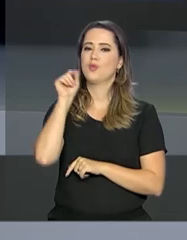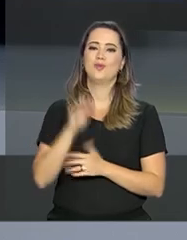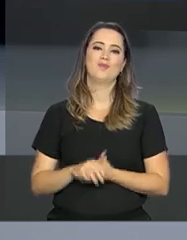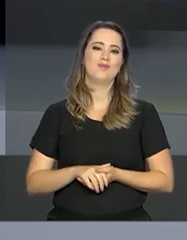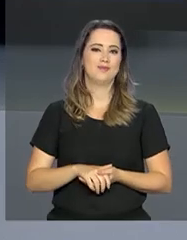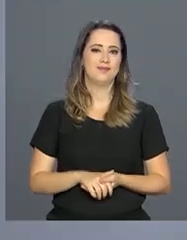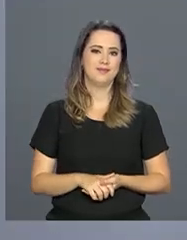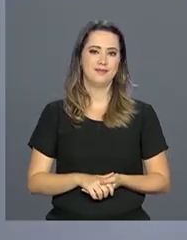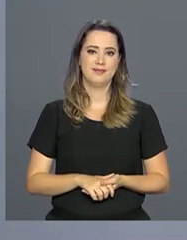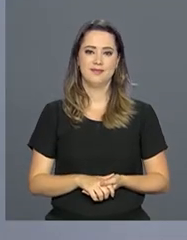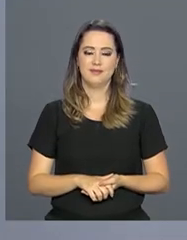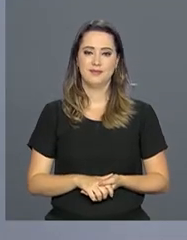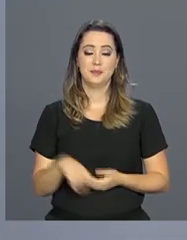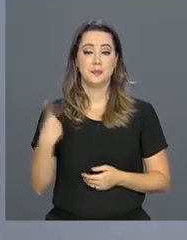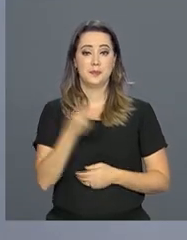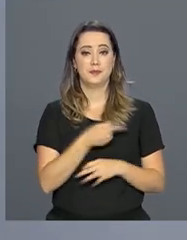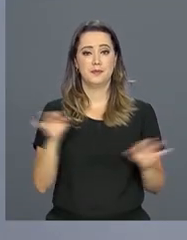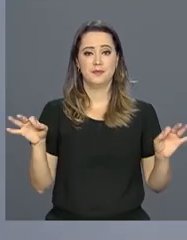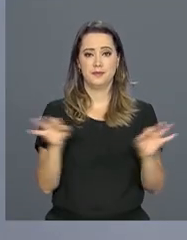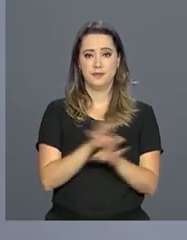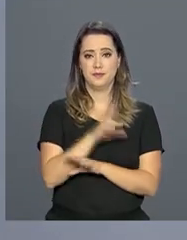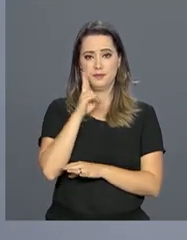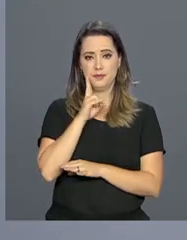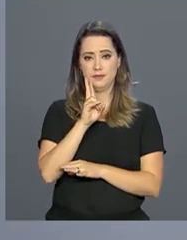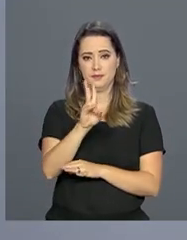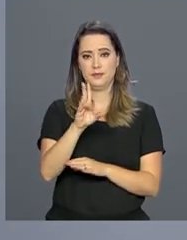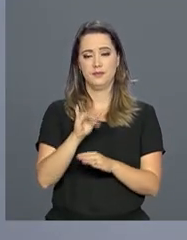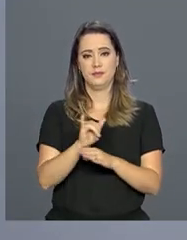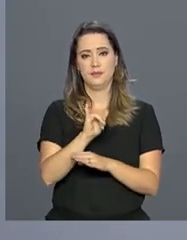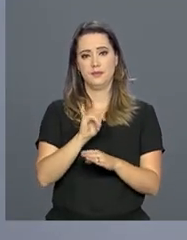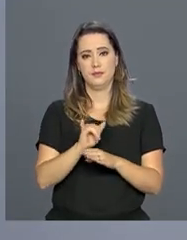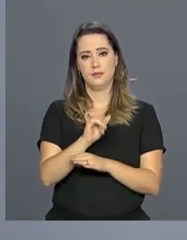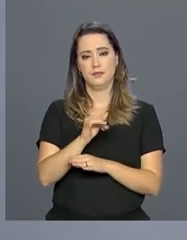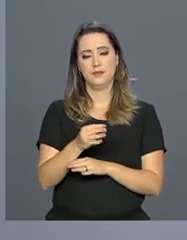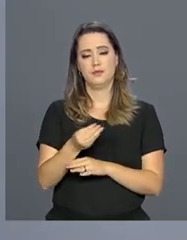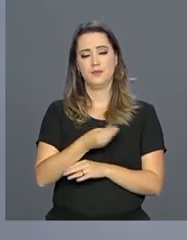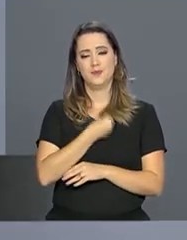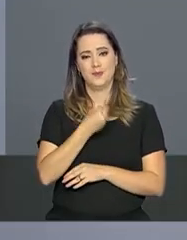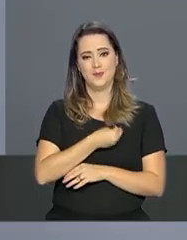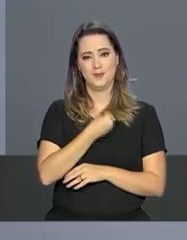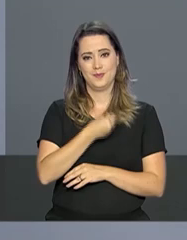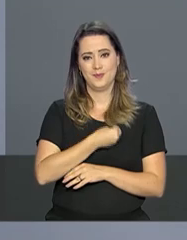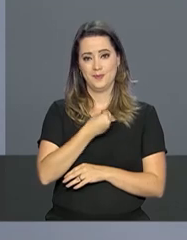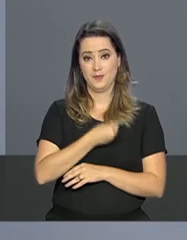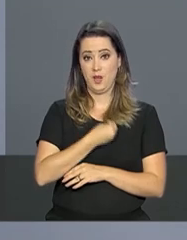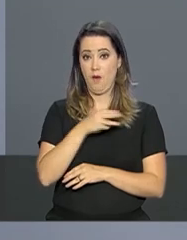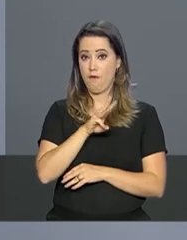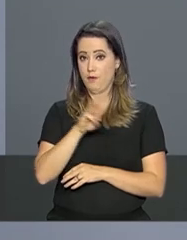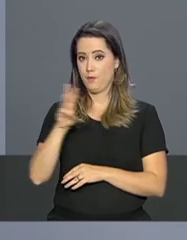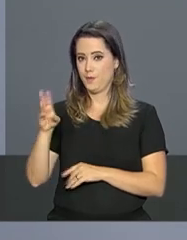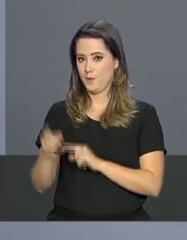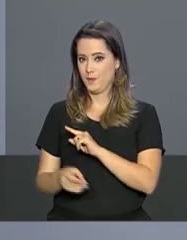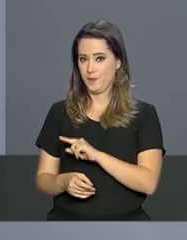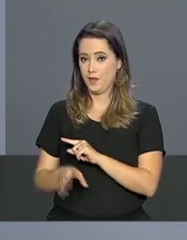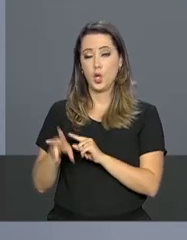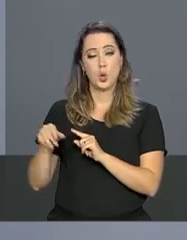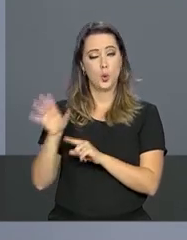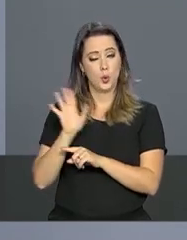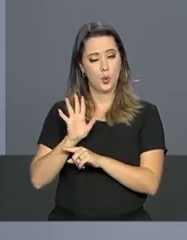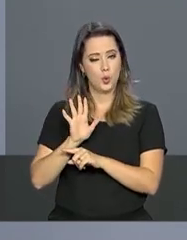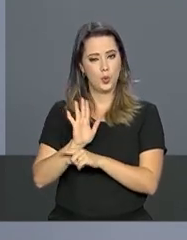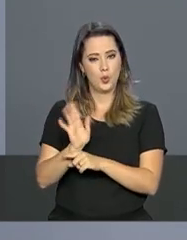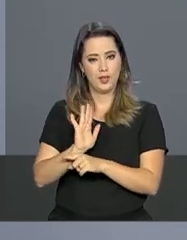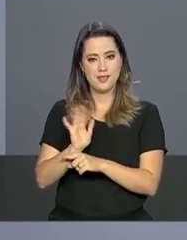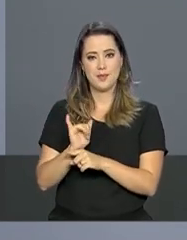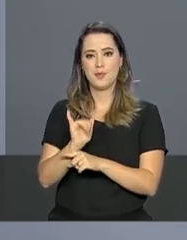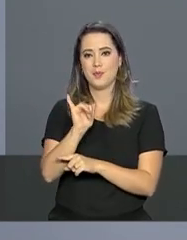desejado nós ficamos por aqui você acompanhar a programação ao vivo pelo site da npr na internet e todas as reportagens